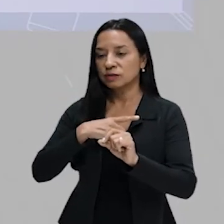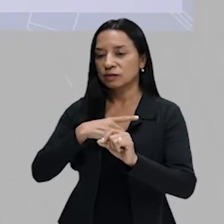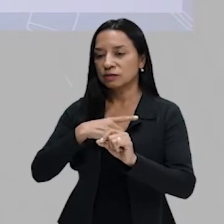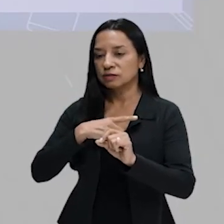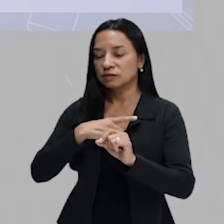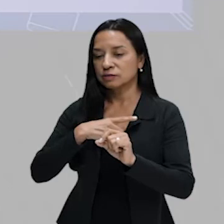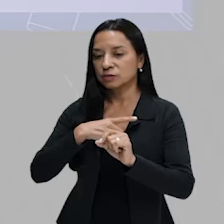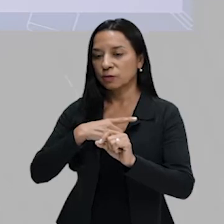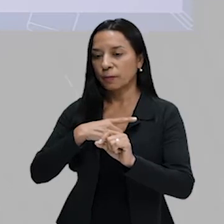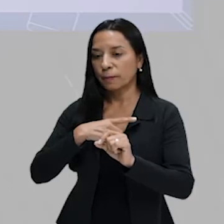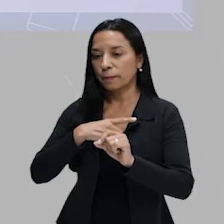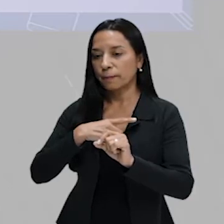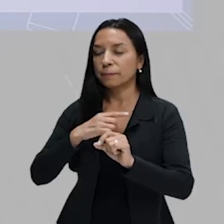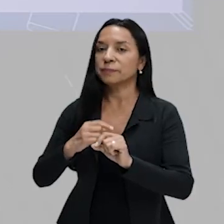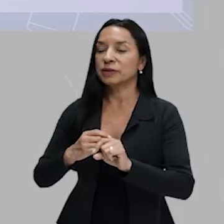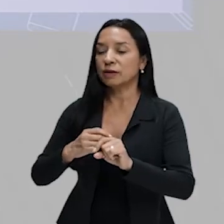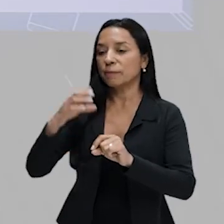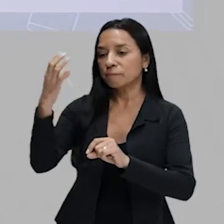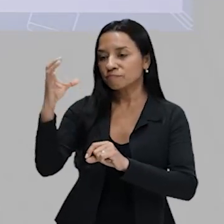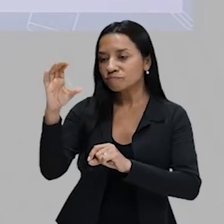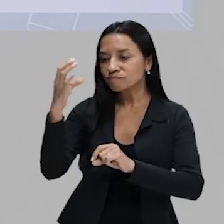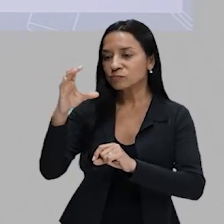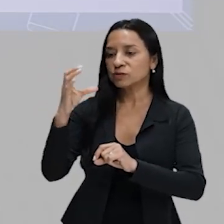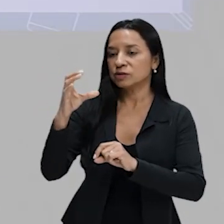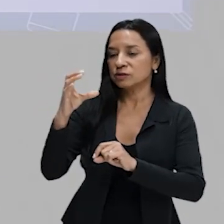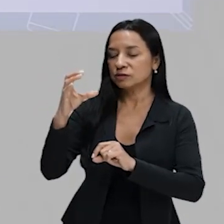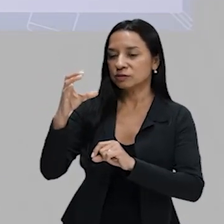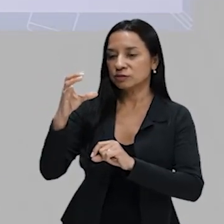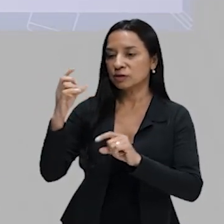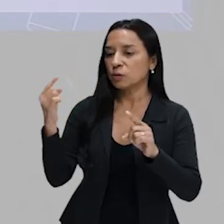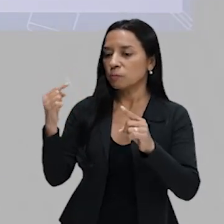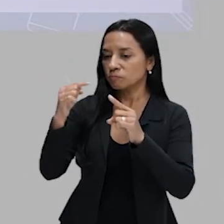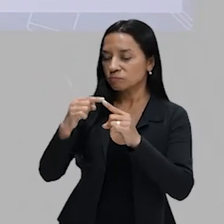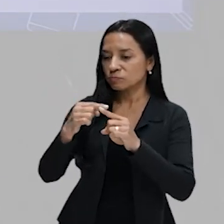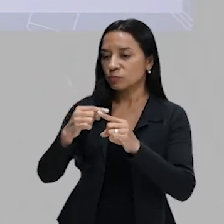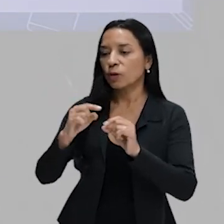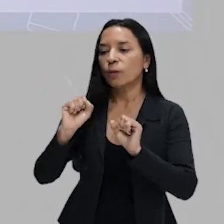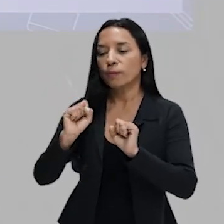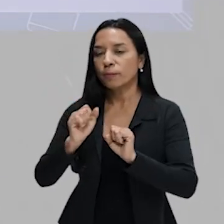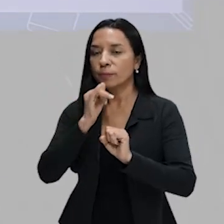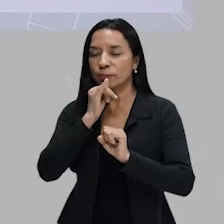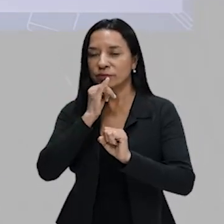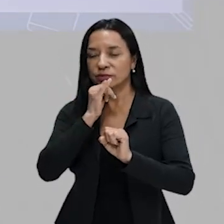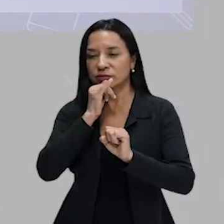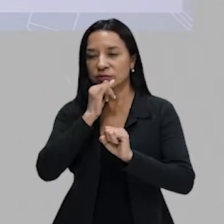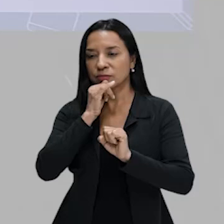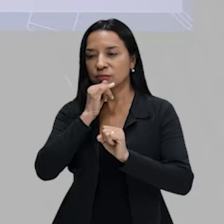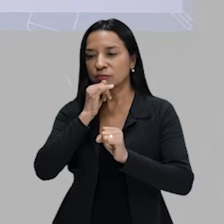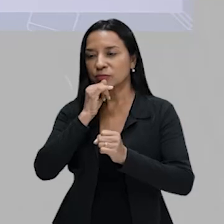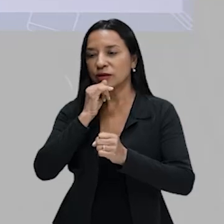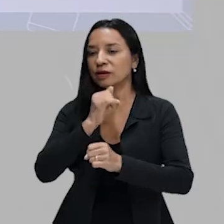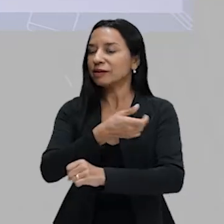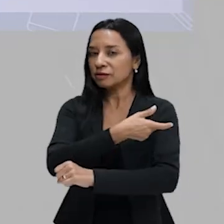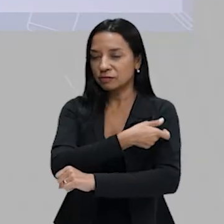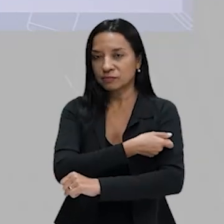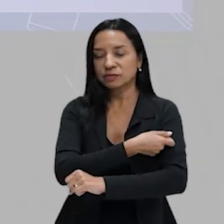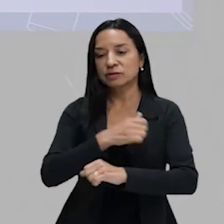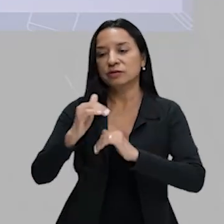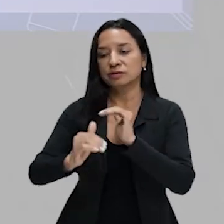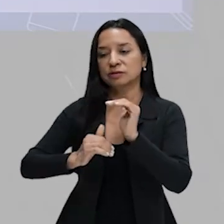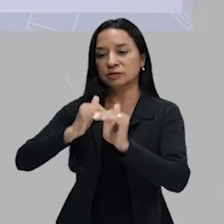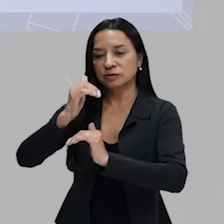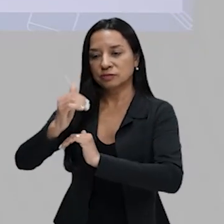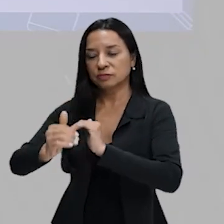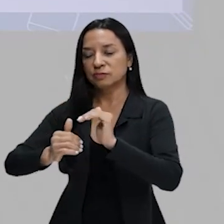a esforços da ciência. Inclusive, a gente pode citar o exemplo da vacina, né? A vacina que foi desenvolvida foi